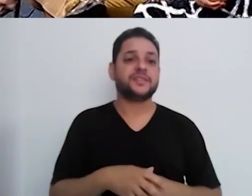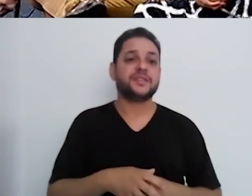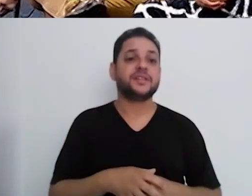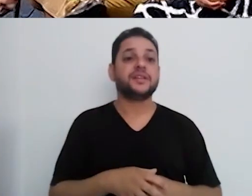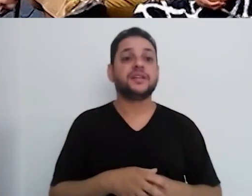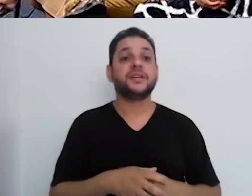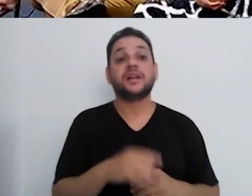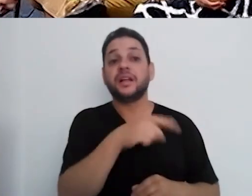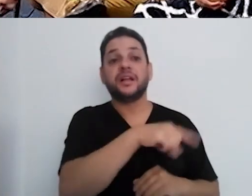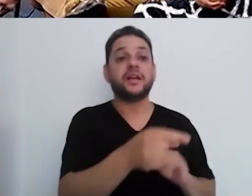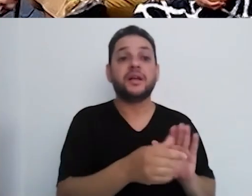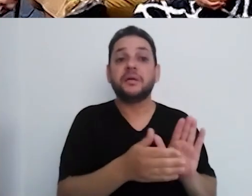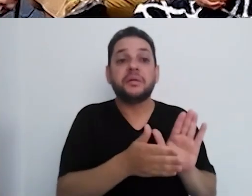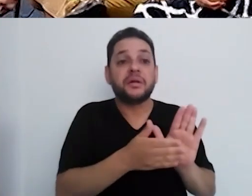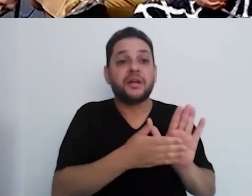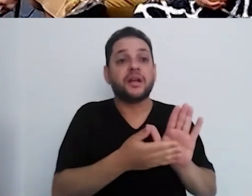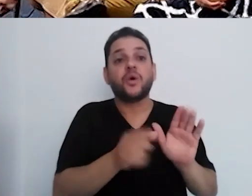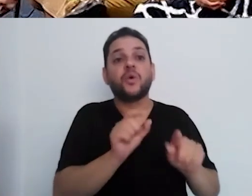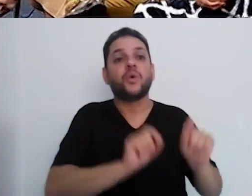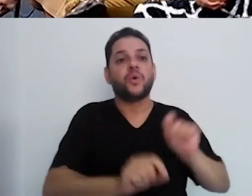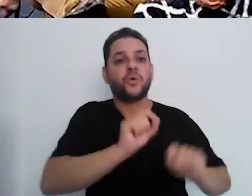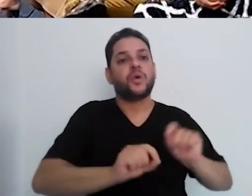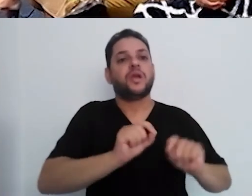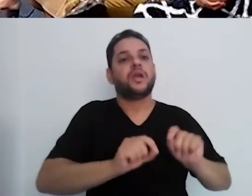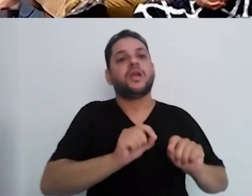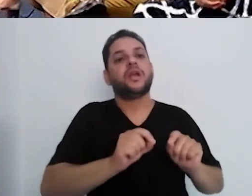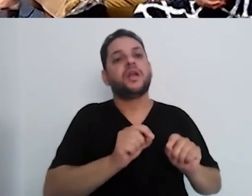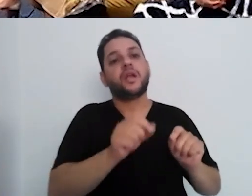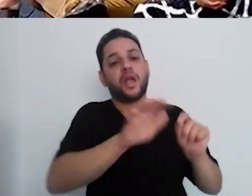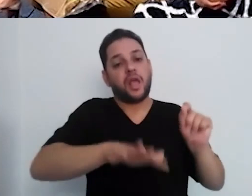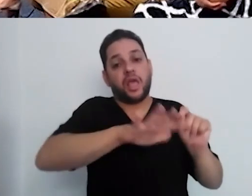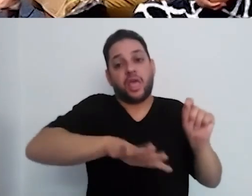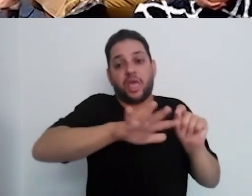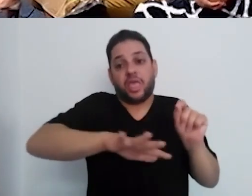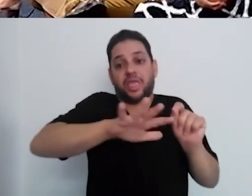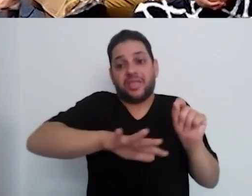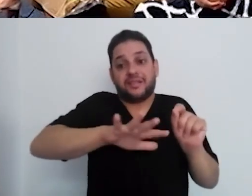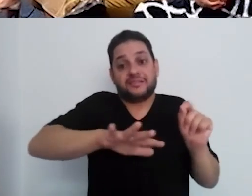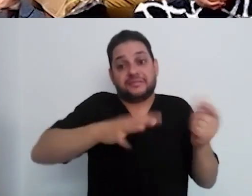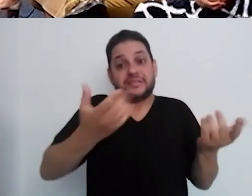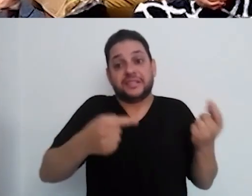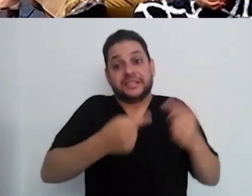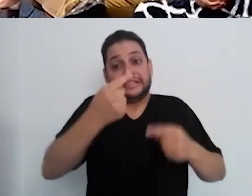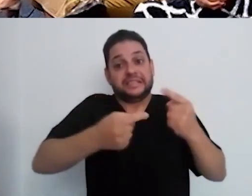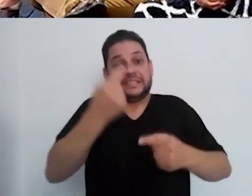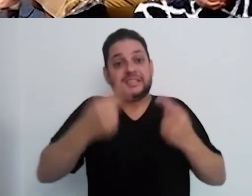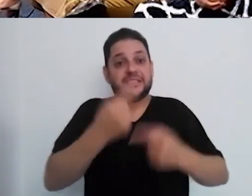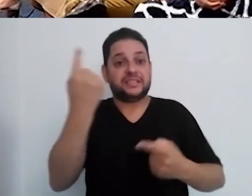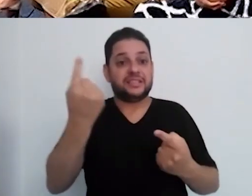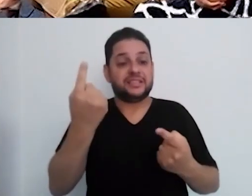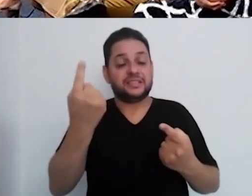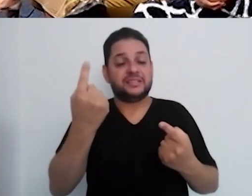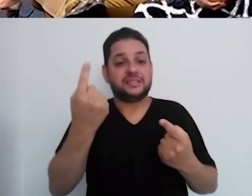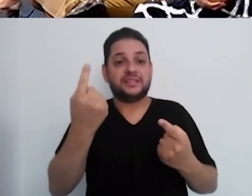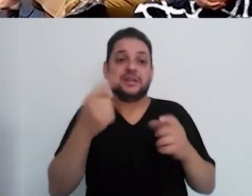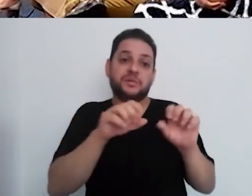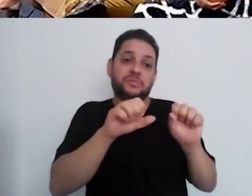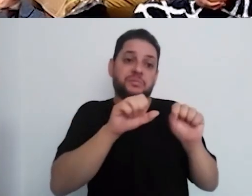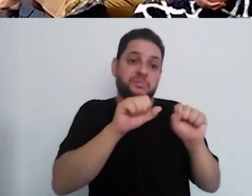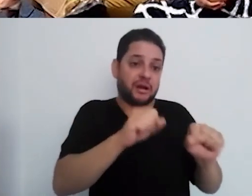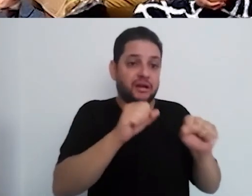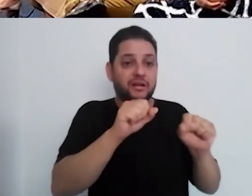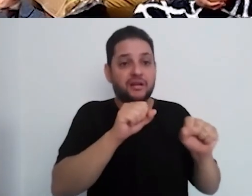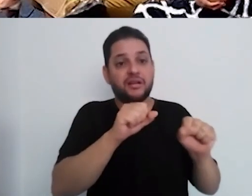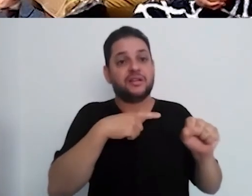a atuar em algumas esferas e, né, em algumas esferas, e pode ser em crime grave? Pode ser, a gente tem experiências